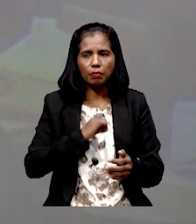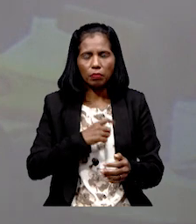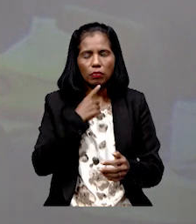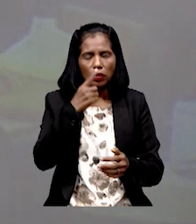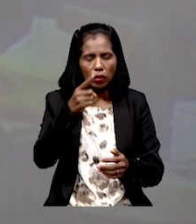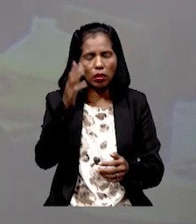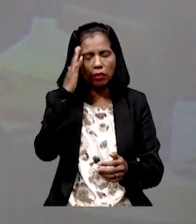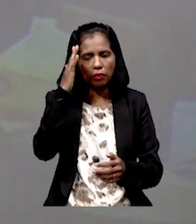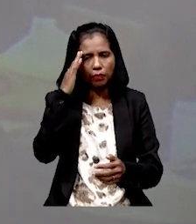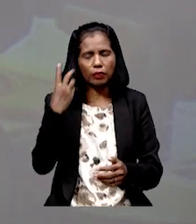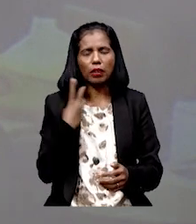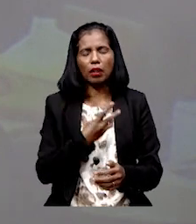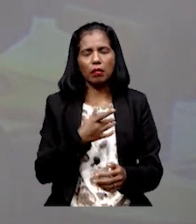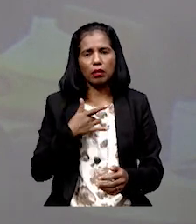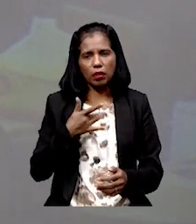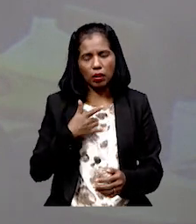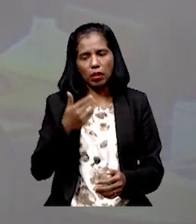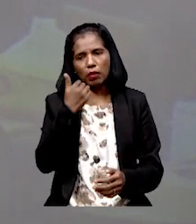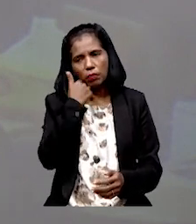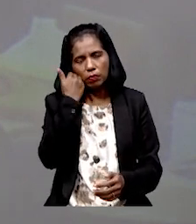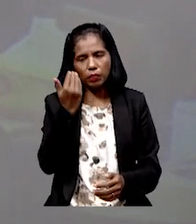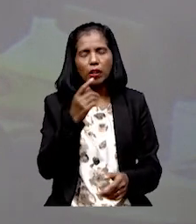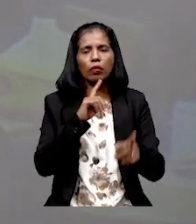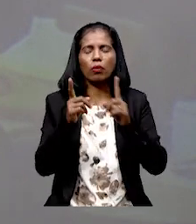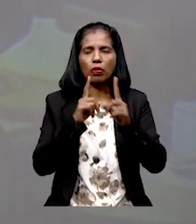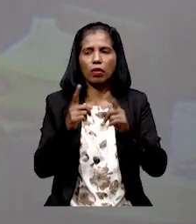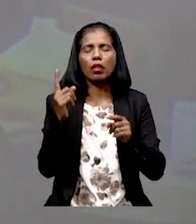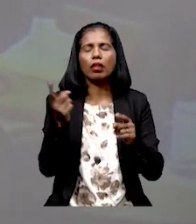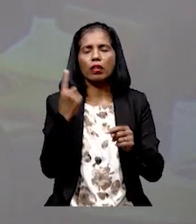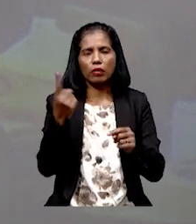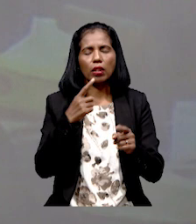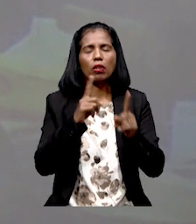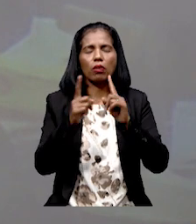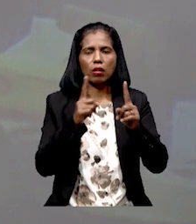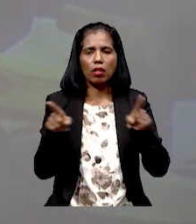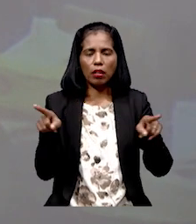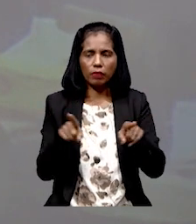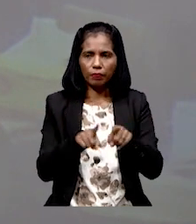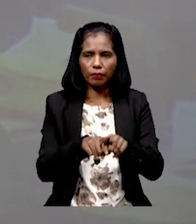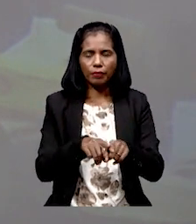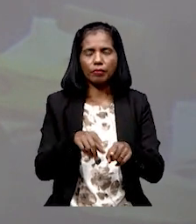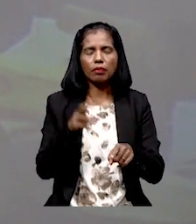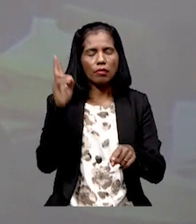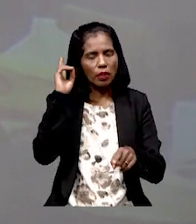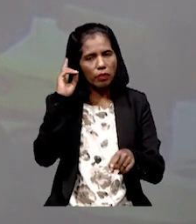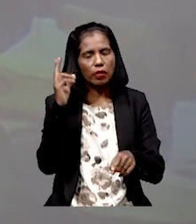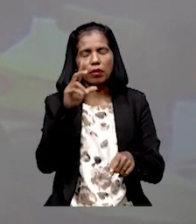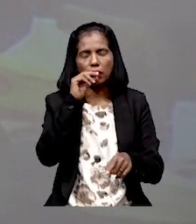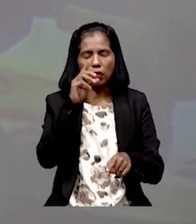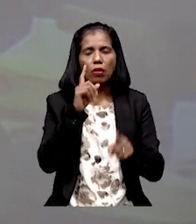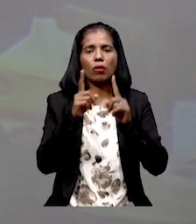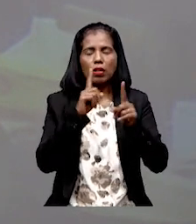mo sinti ba moe, sinti baru kat kolia mas nafaten kolia. Nurar ibung no tilum po bunia na fatin